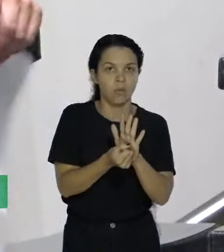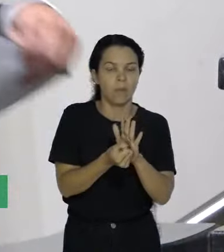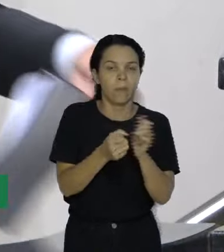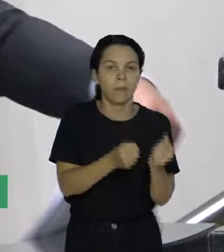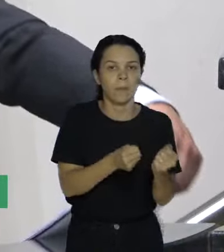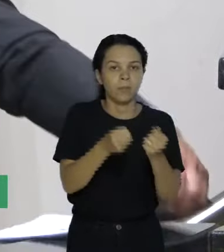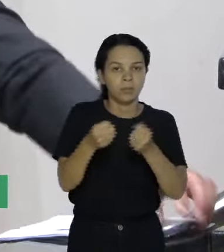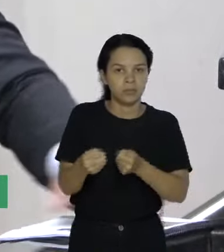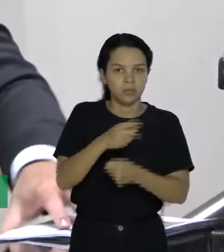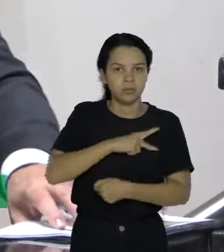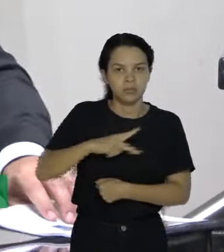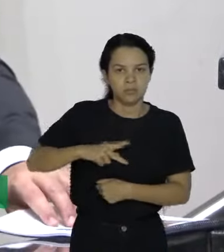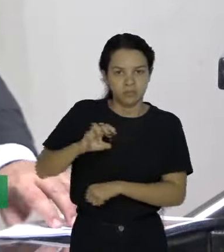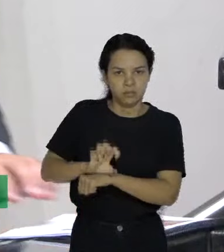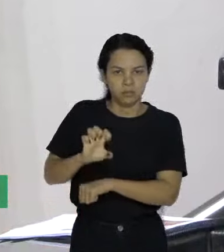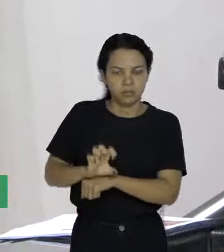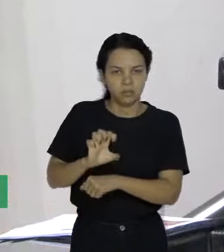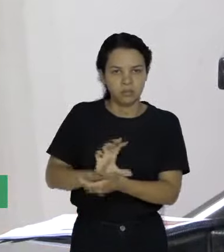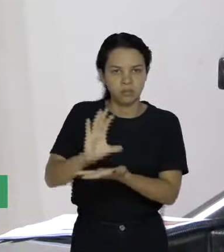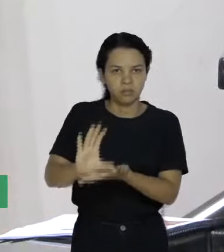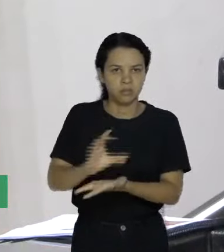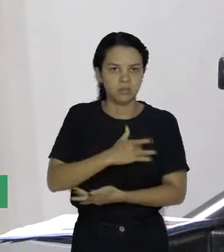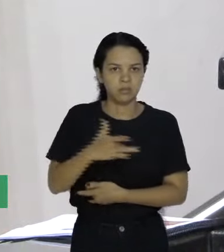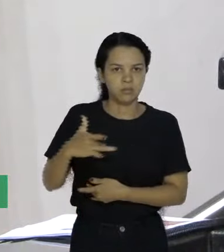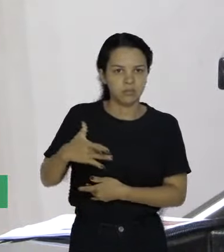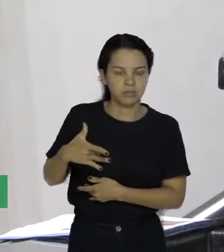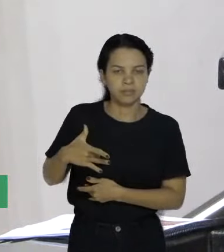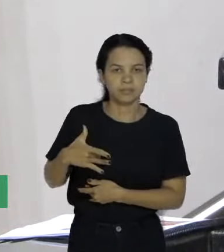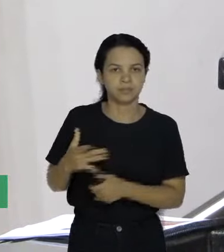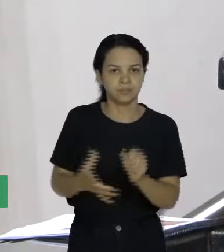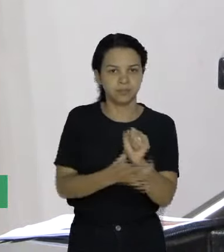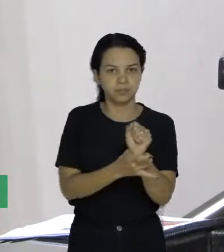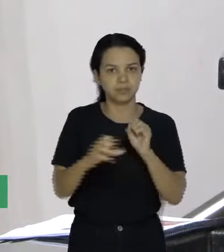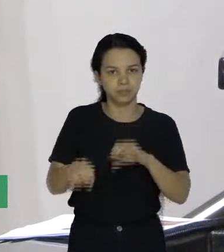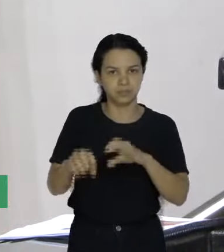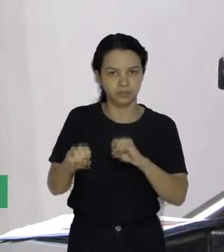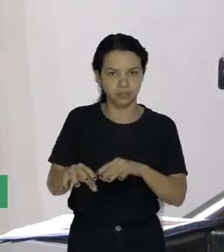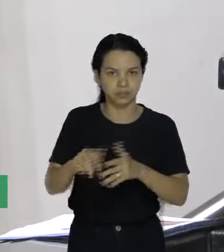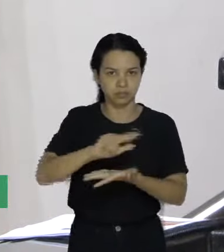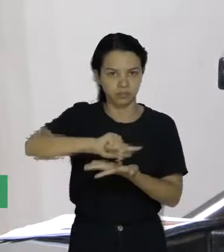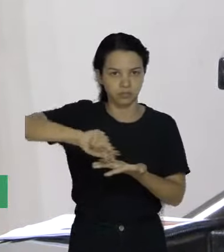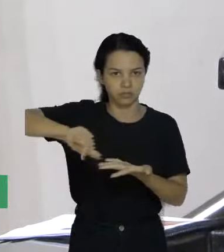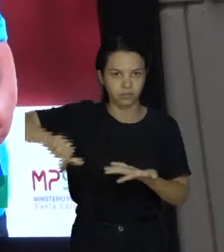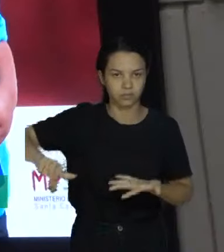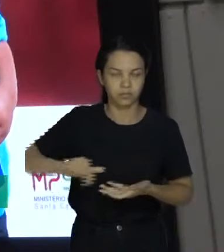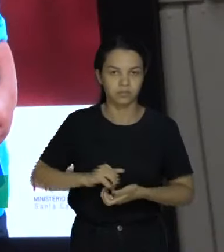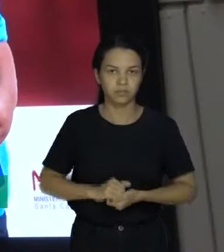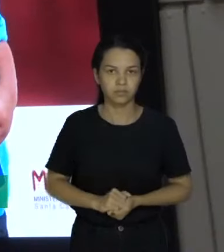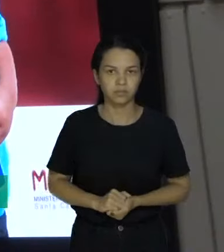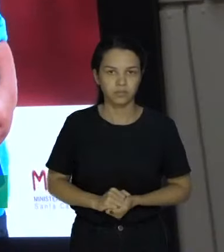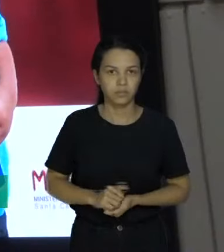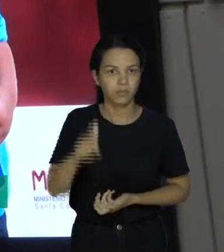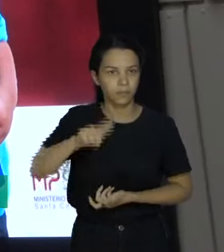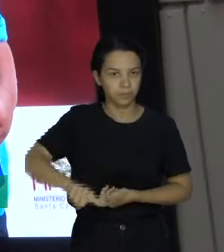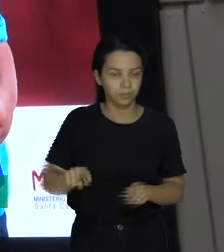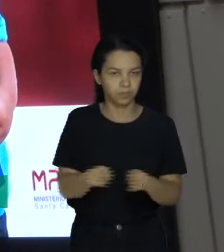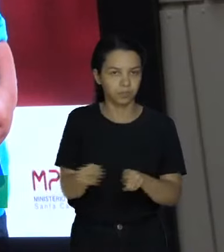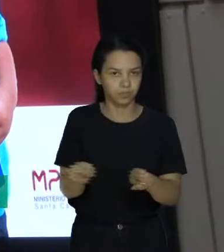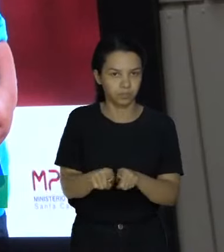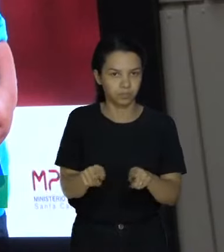aplicação em saúde e segurança educação enfim Além disso quero destacar aqui